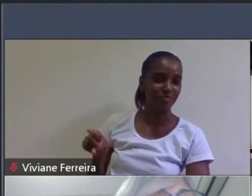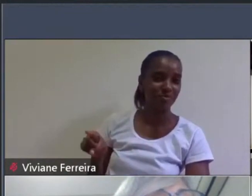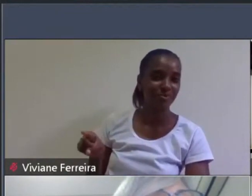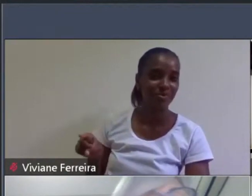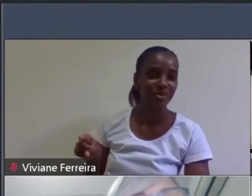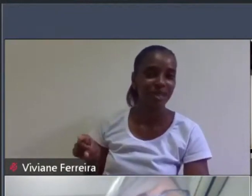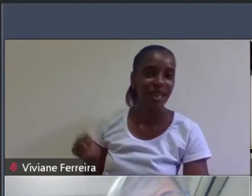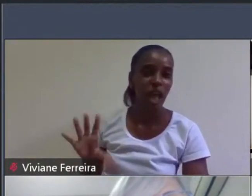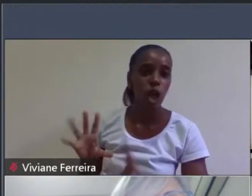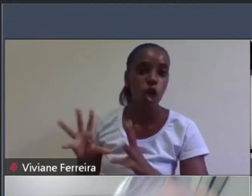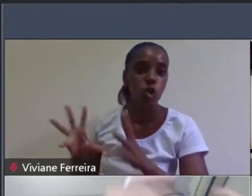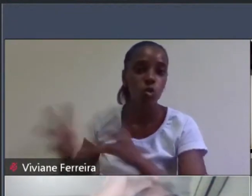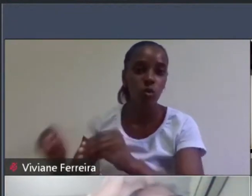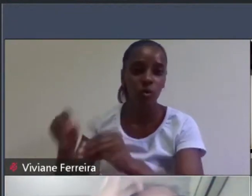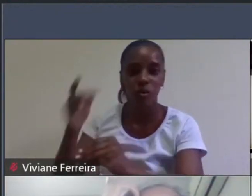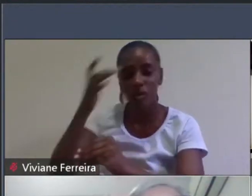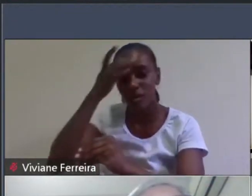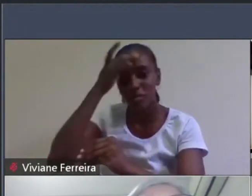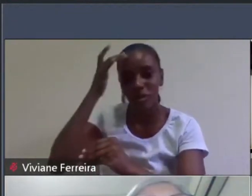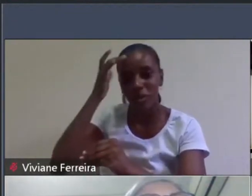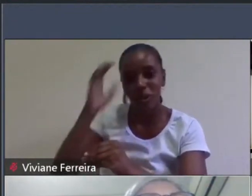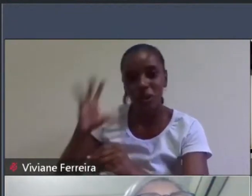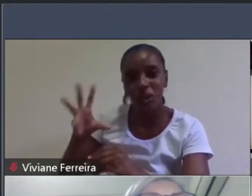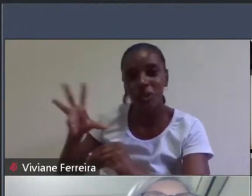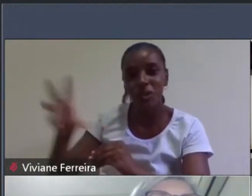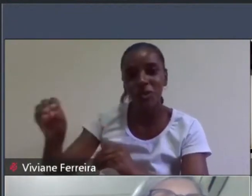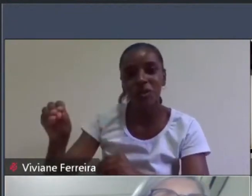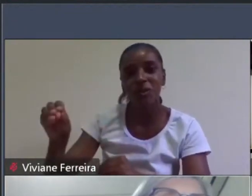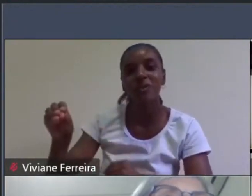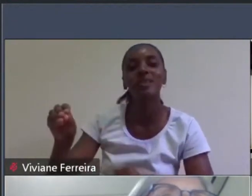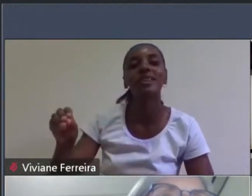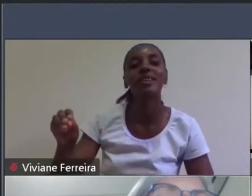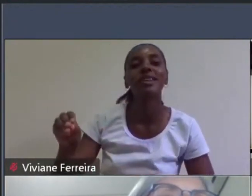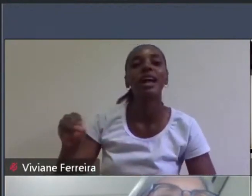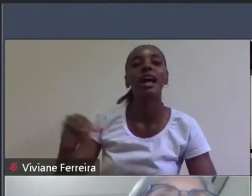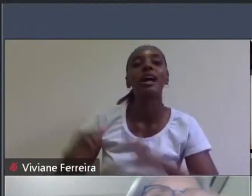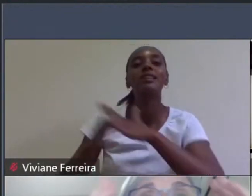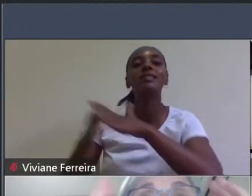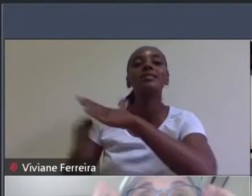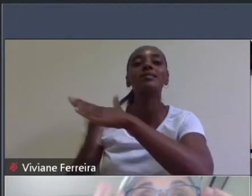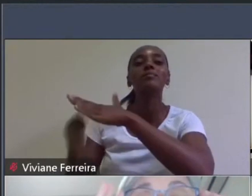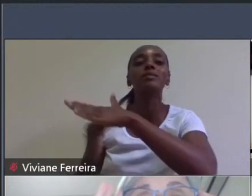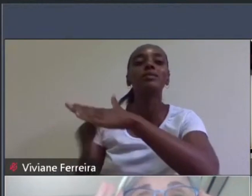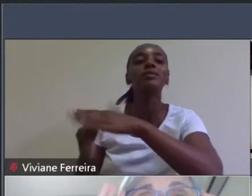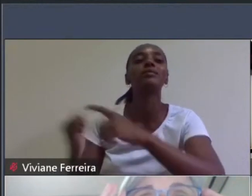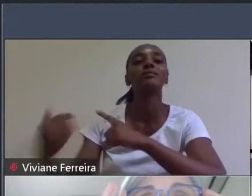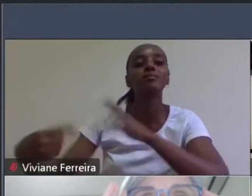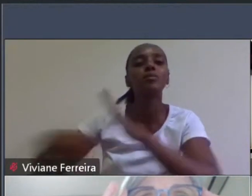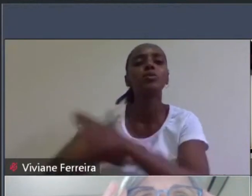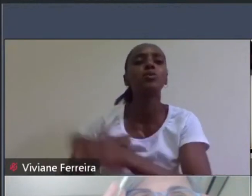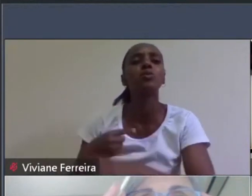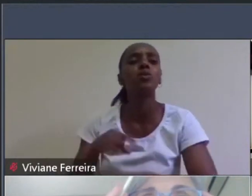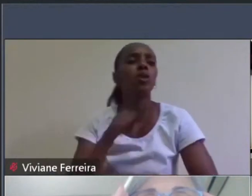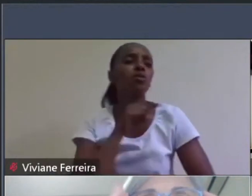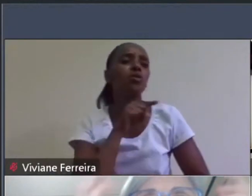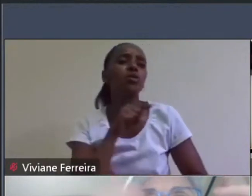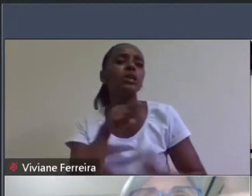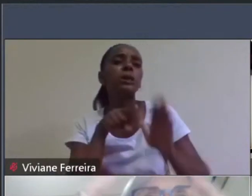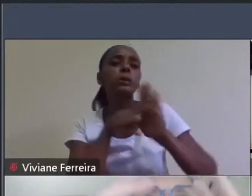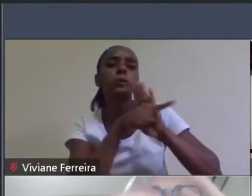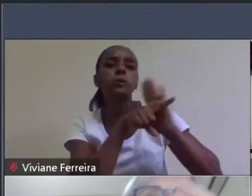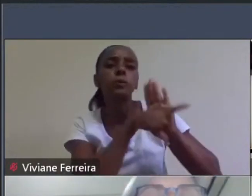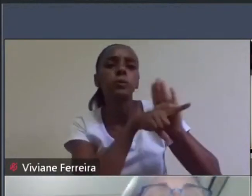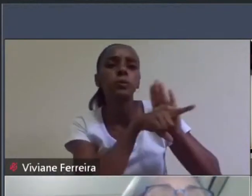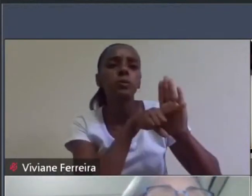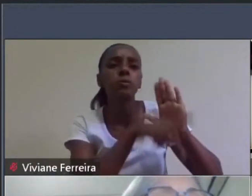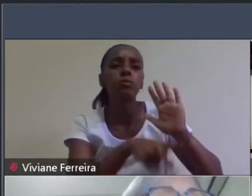todas as pessoas, todas, né? As empresas me perguntam isso, Luísa, mas você é consultora de inclusão, né?